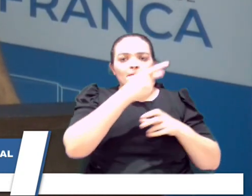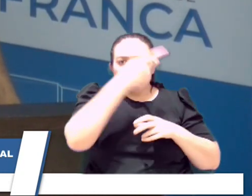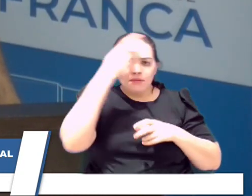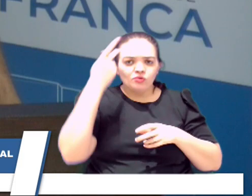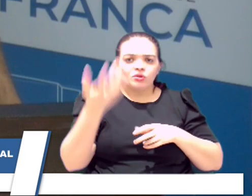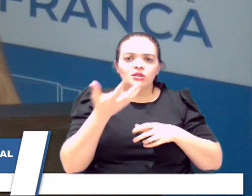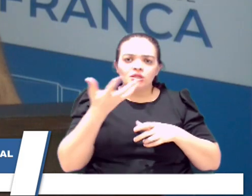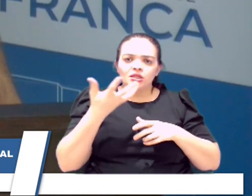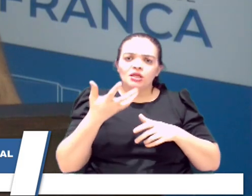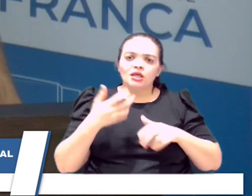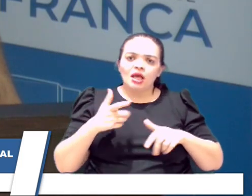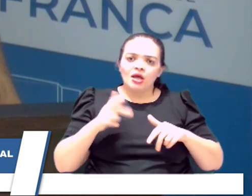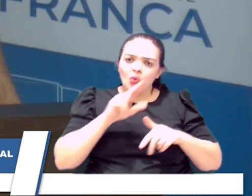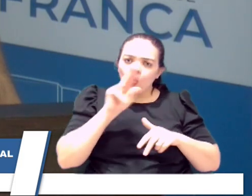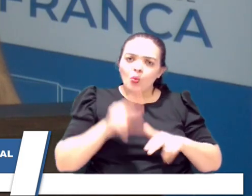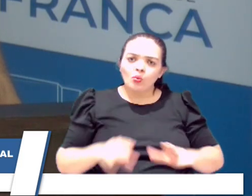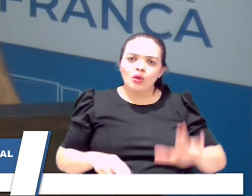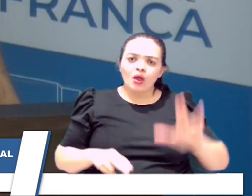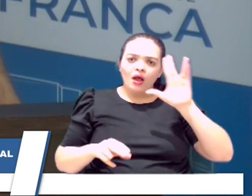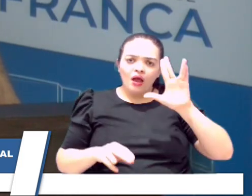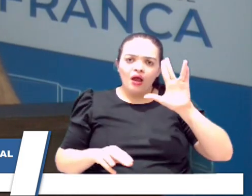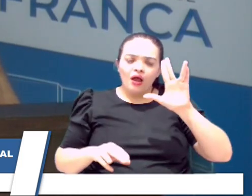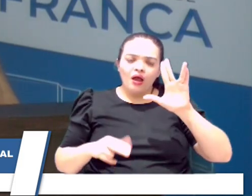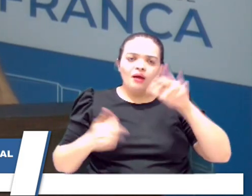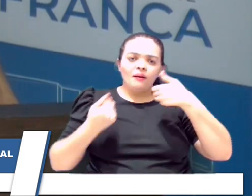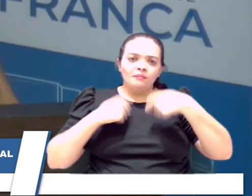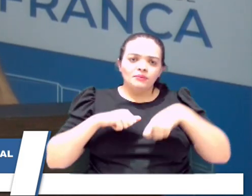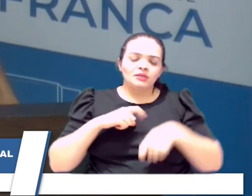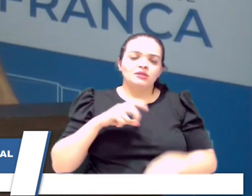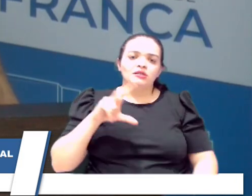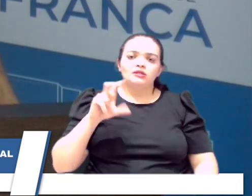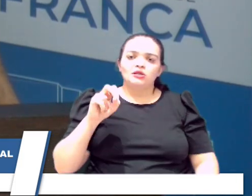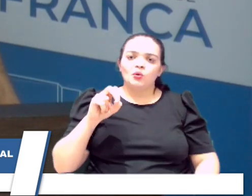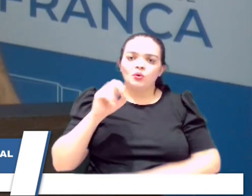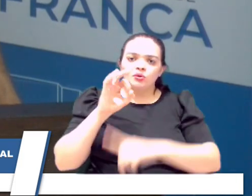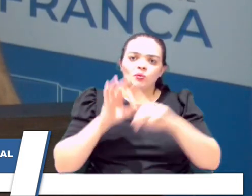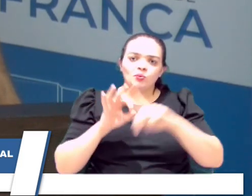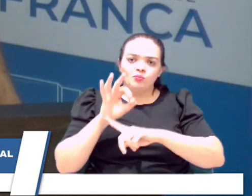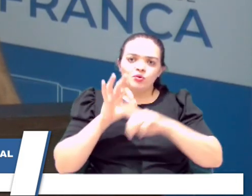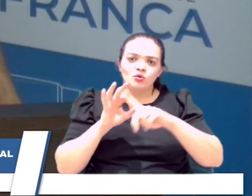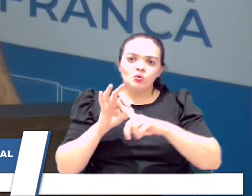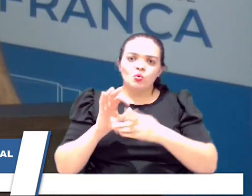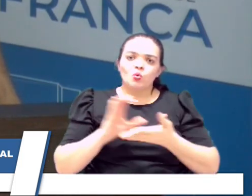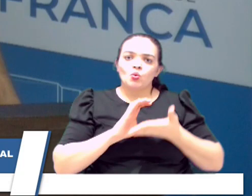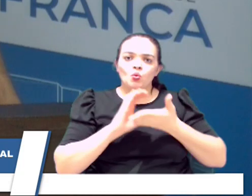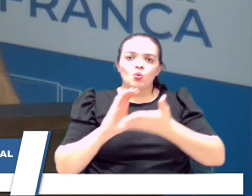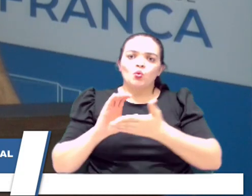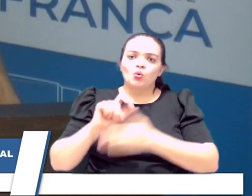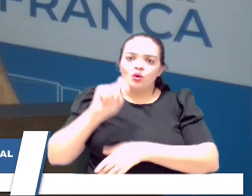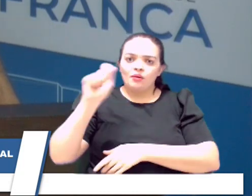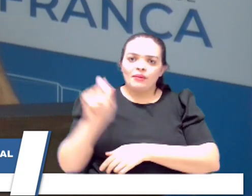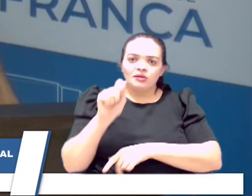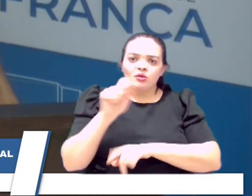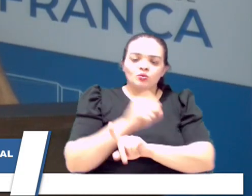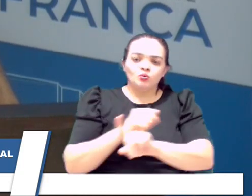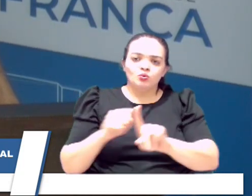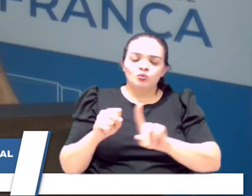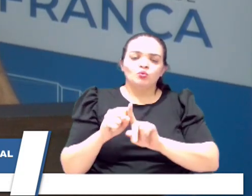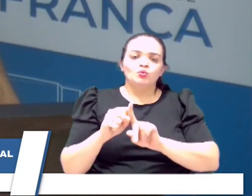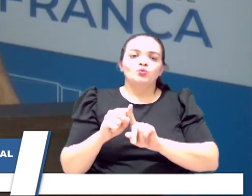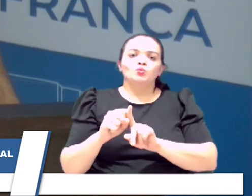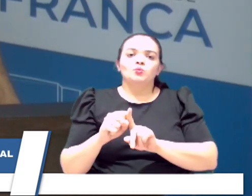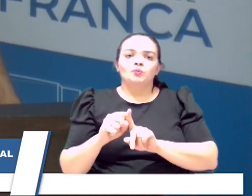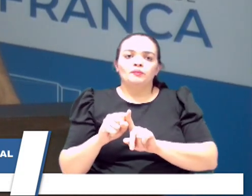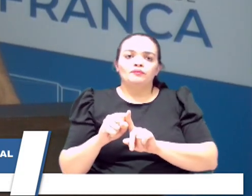com cannabis ter que demandar no mínimo 50% dos seus lucros para ação social, que é o que a gente chama de